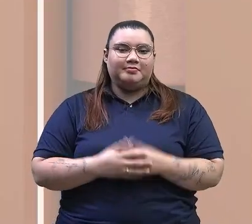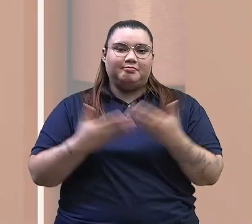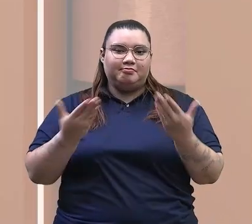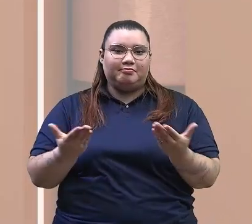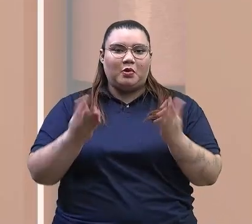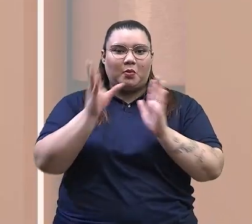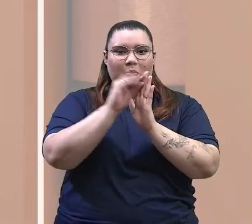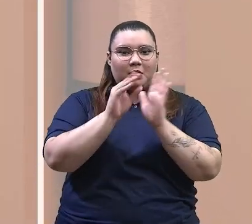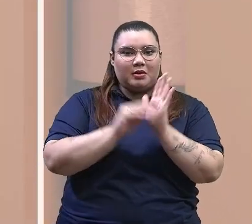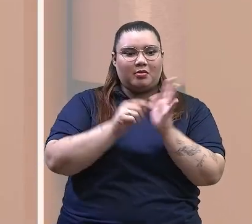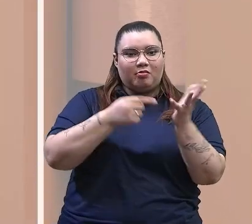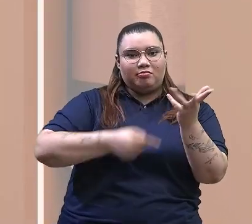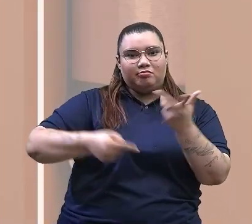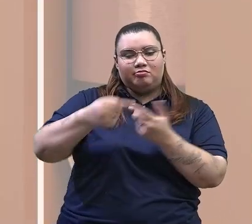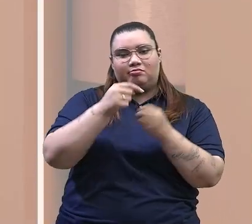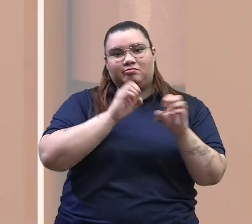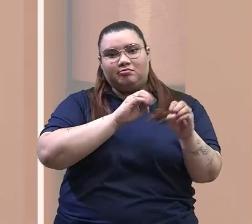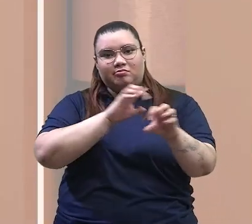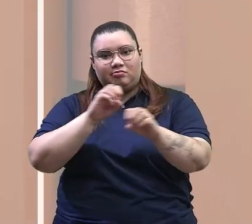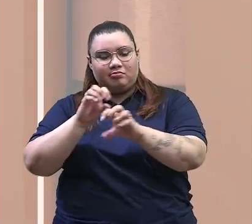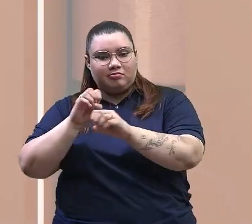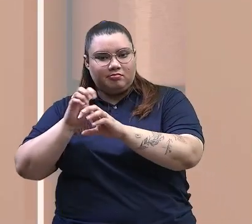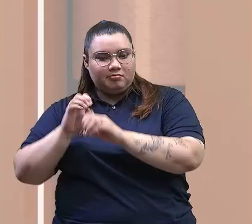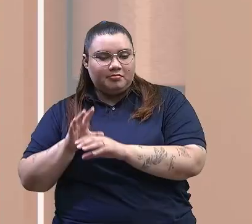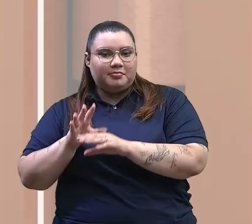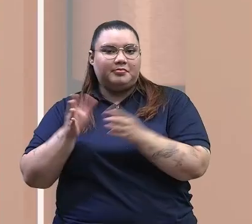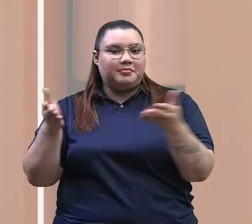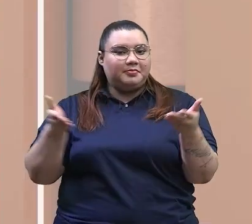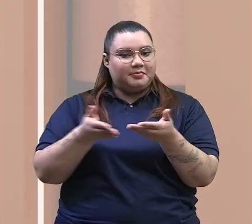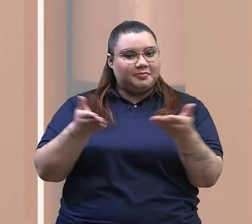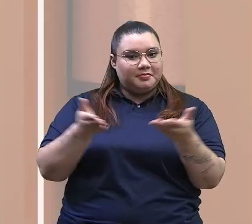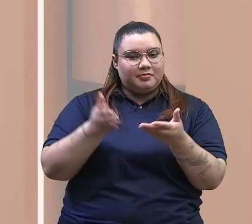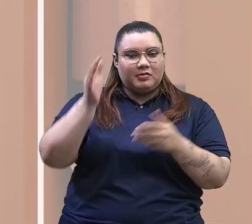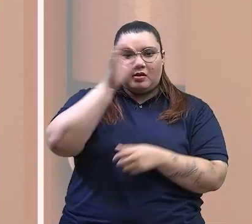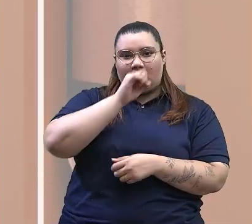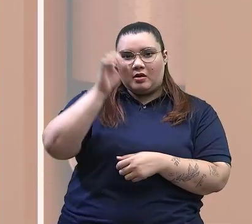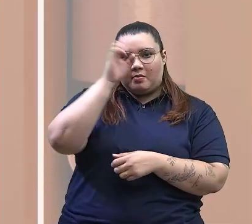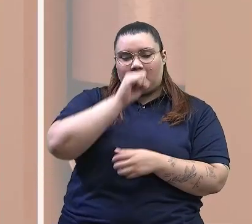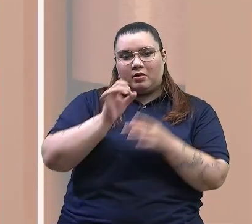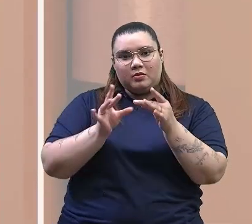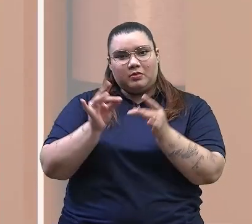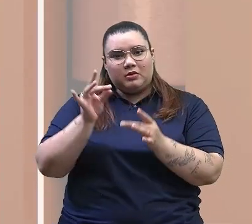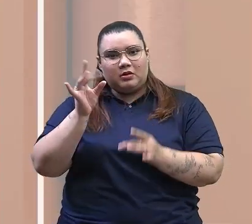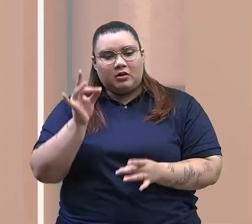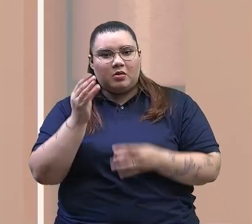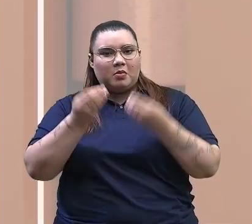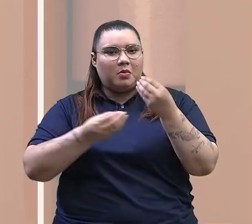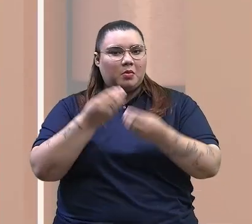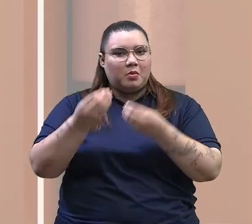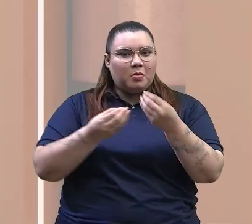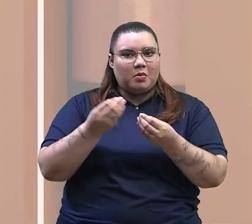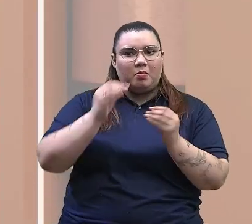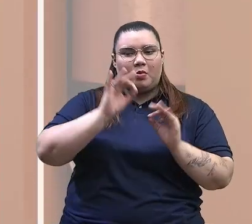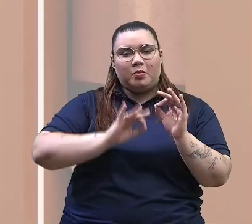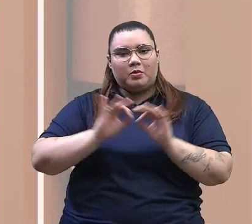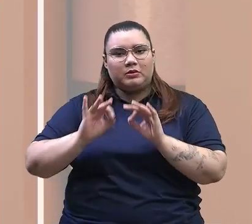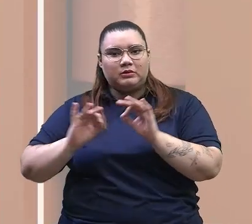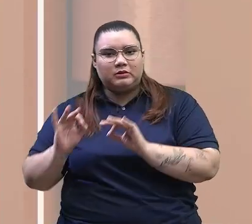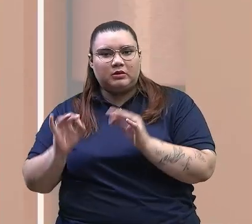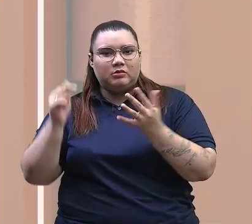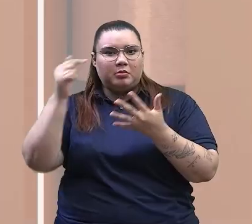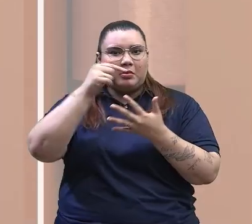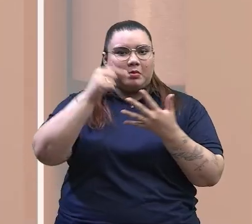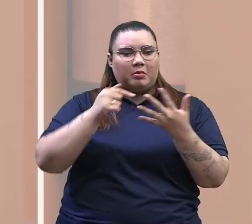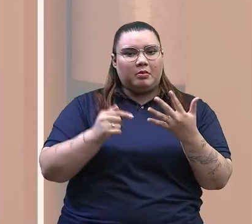foram algumas das fontes de energia aí para a gente conhecer um pouco mais do seu processo de formação, onde é que elas estão concentradas, né, suas